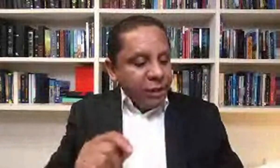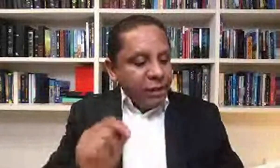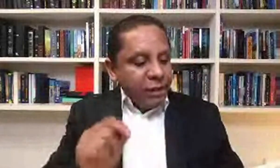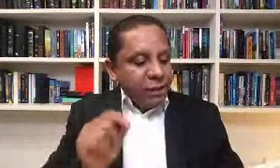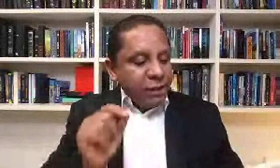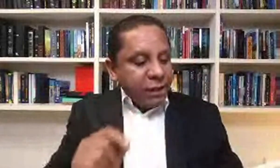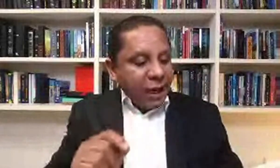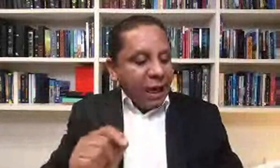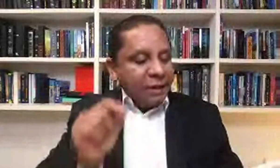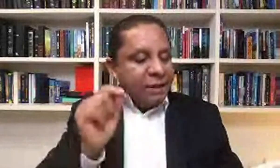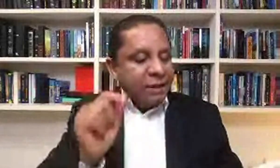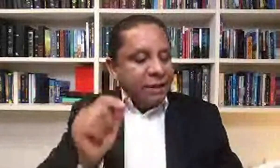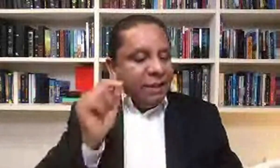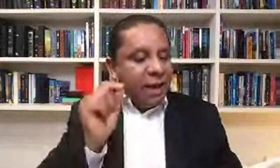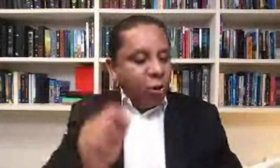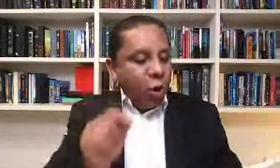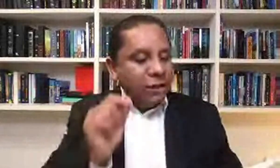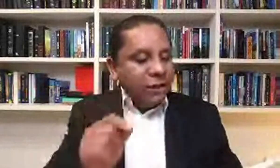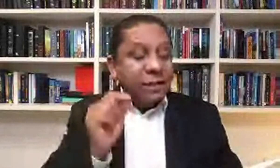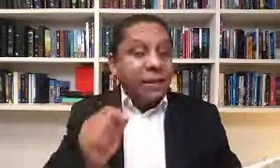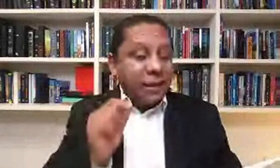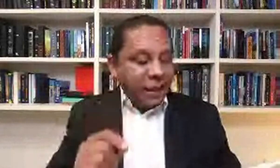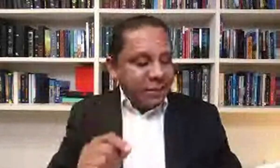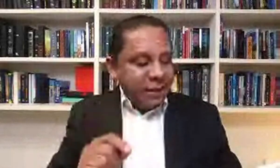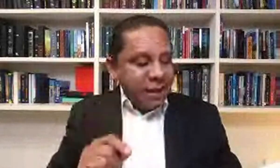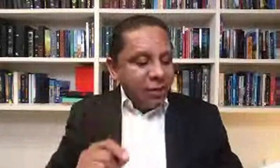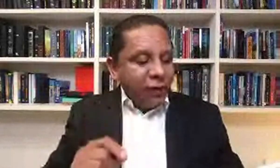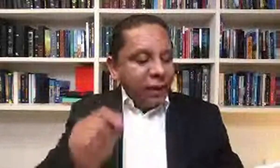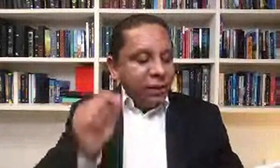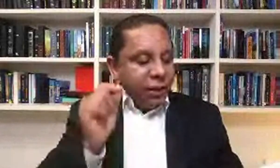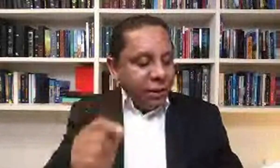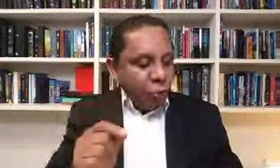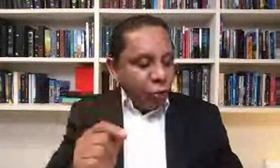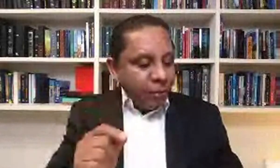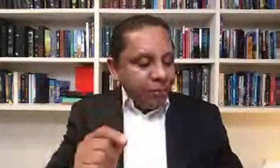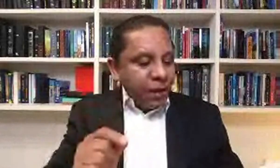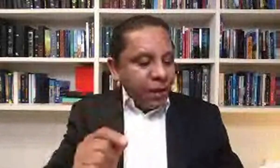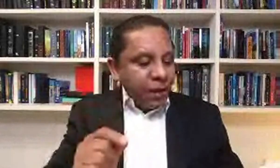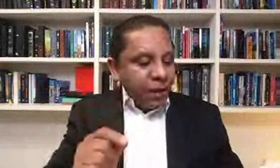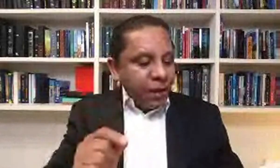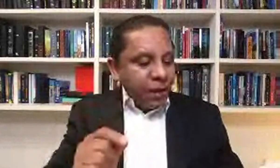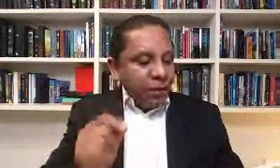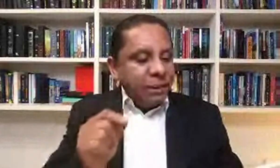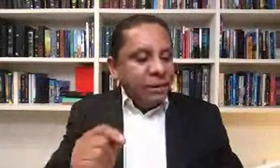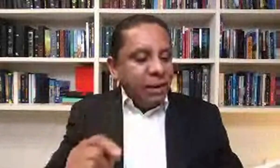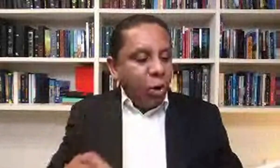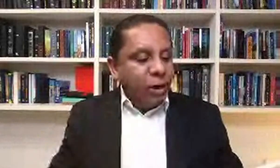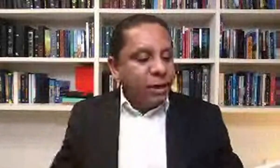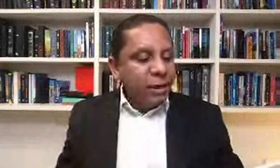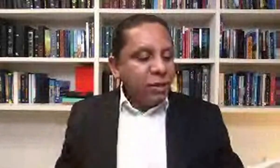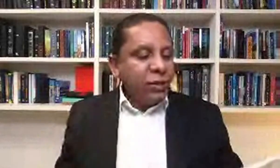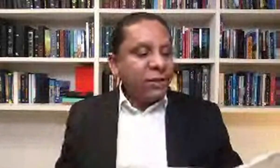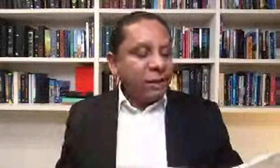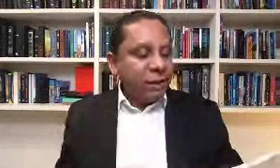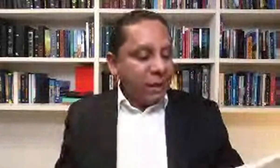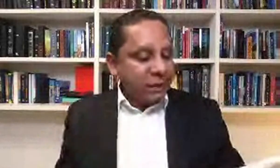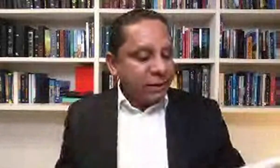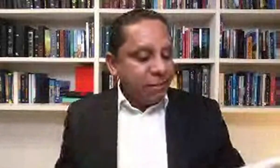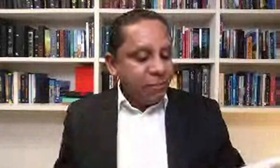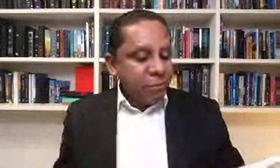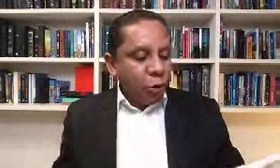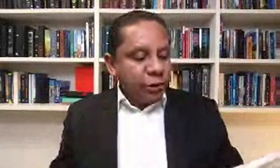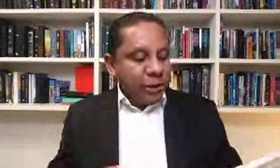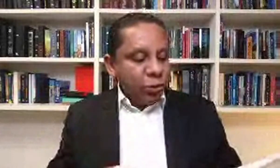vocês está a sinagoga de Satanás. Fala de ídolos e fala também da sinagoga de